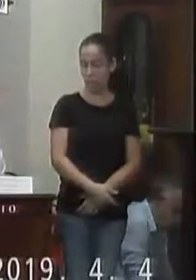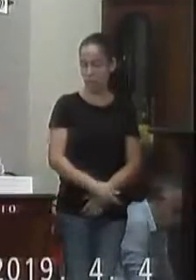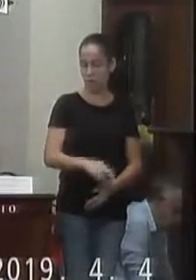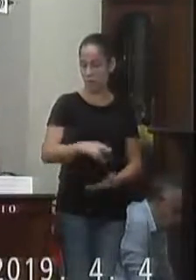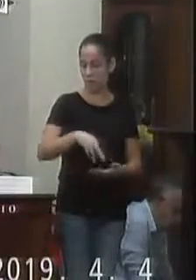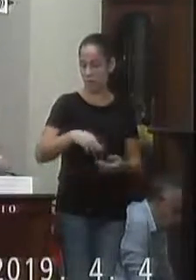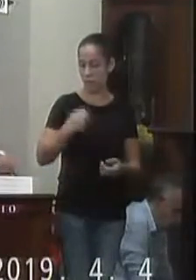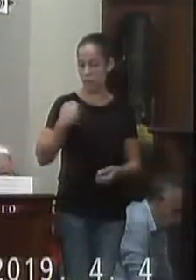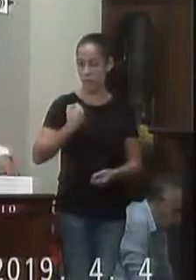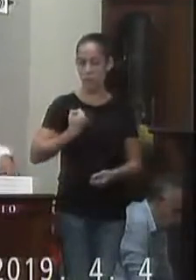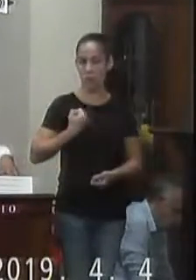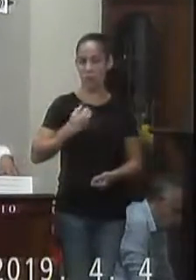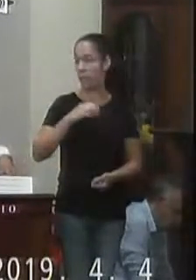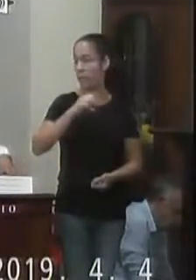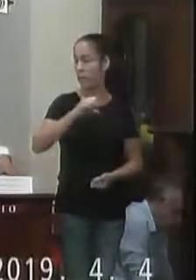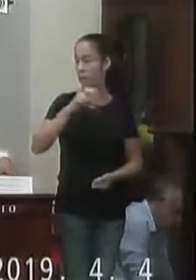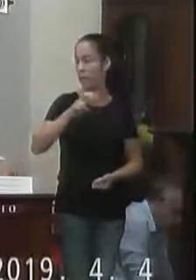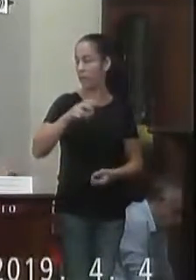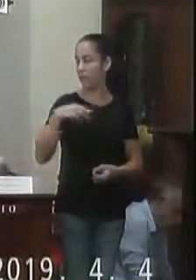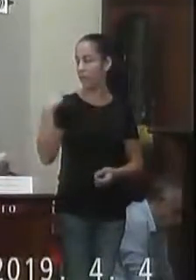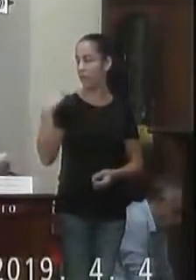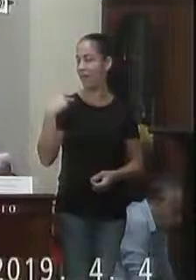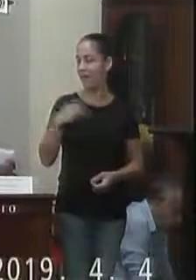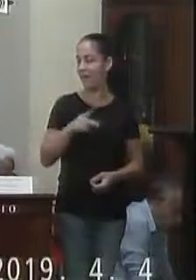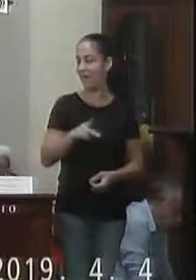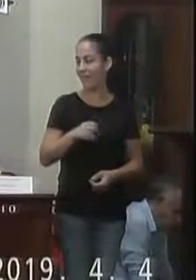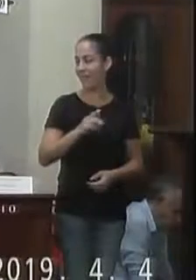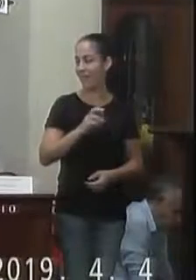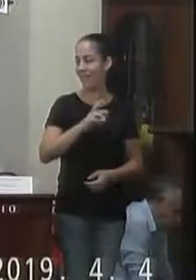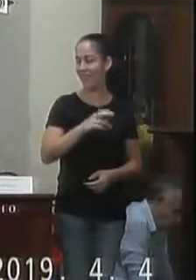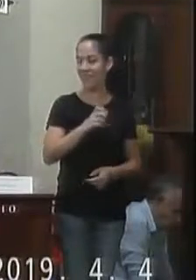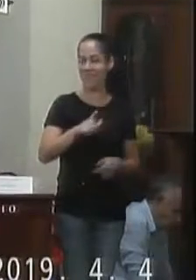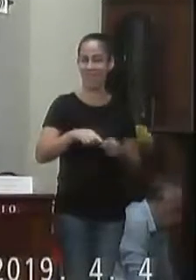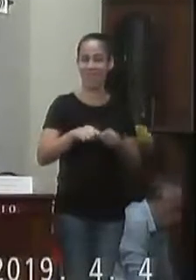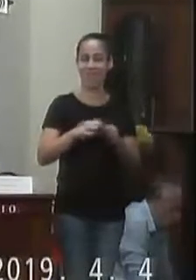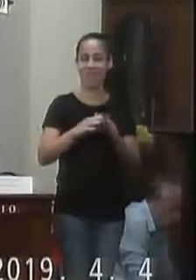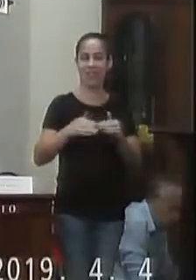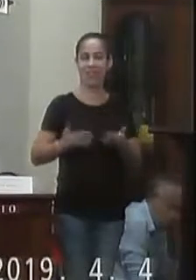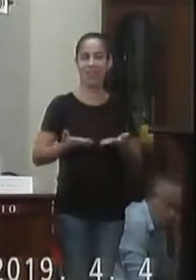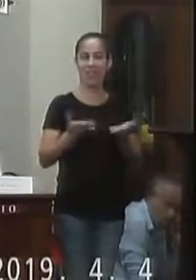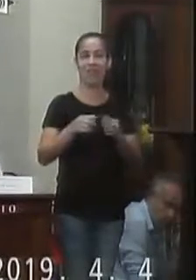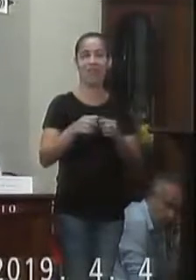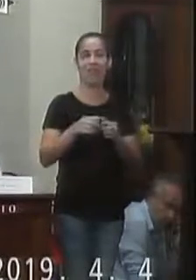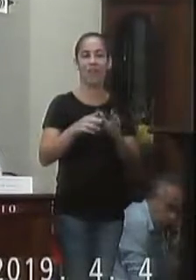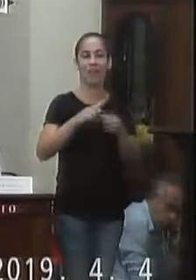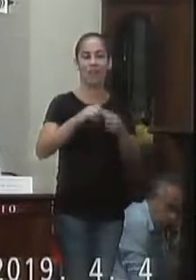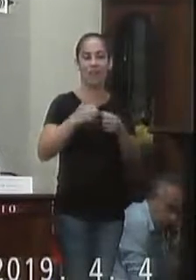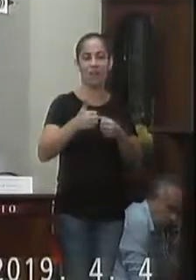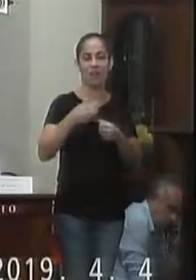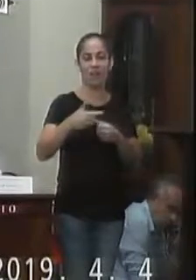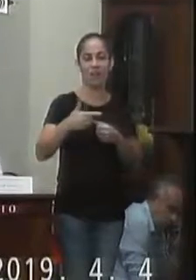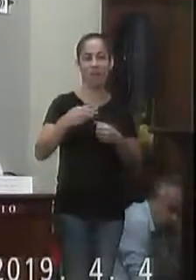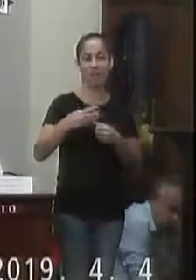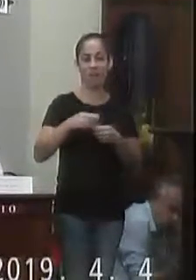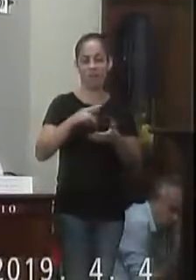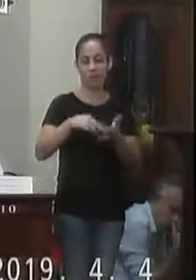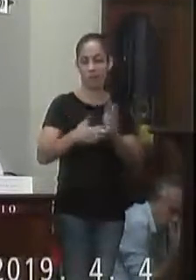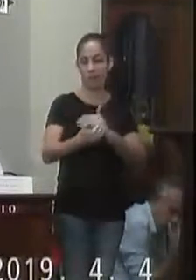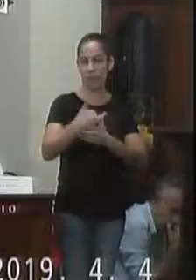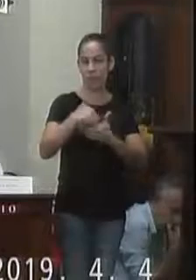O requerimento 95 é do professor Rafael. O vereador com assento nessa casa e no uso da atribuição que lhe confere o artigo 123 do Regimento